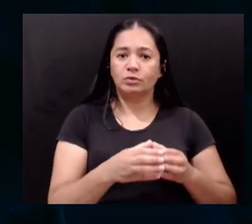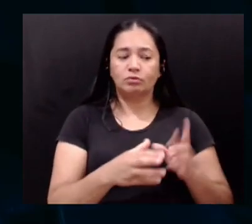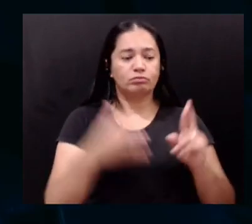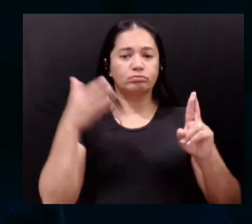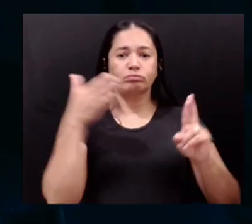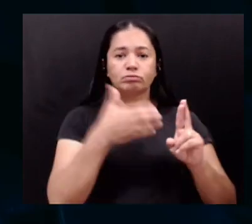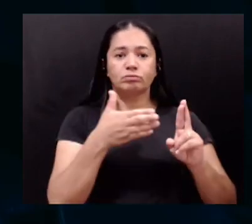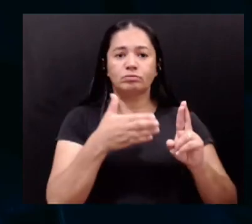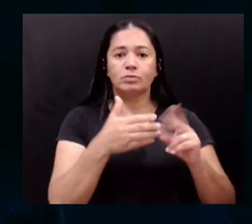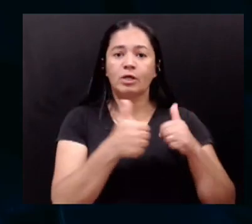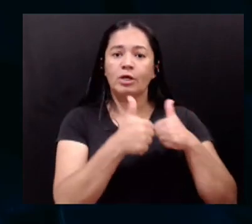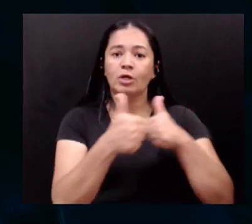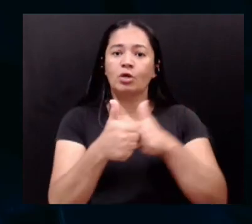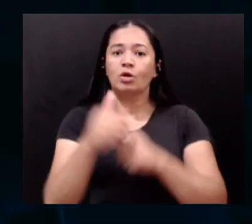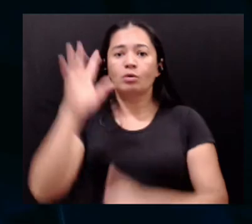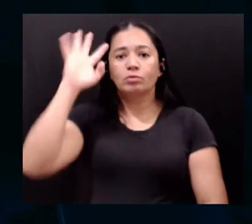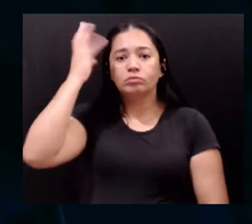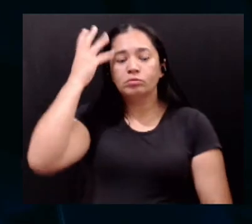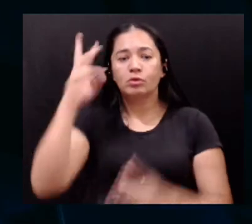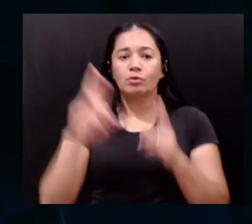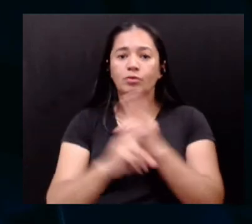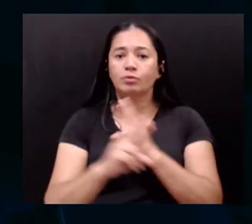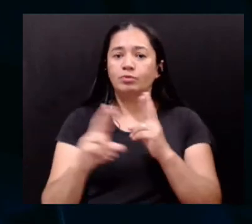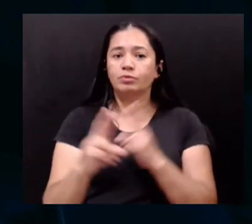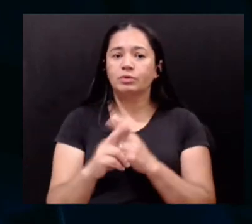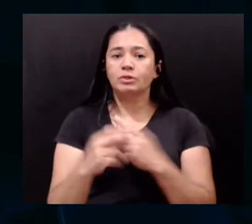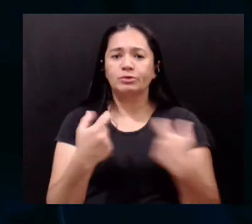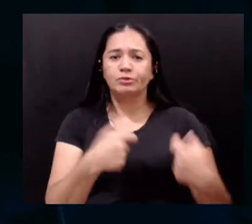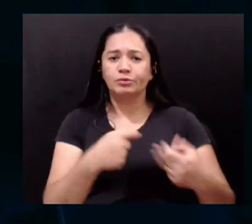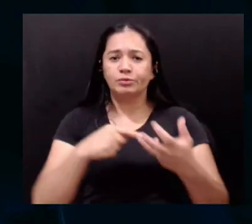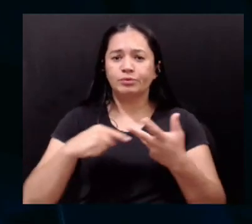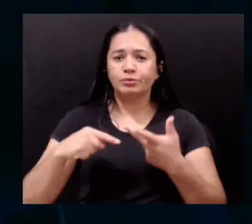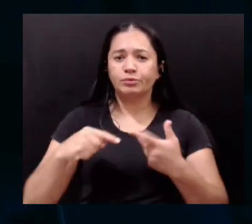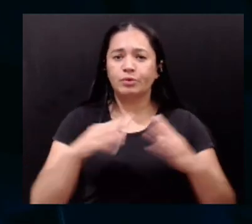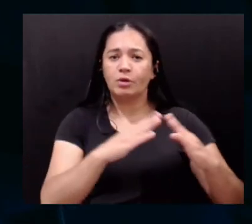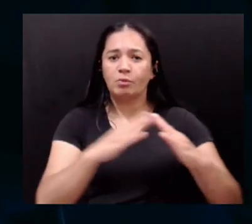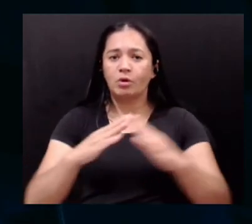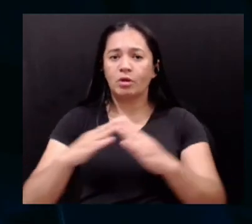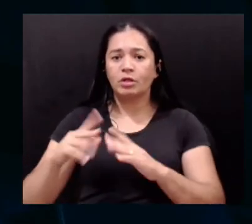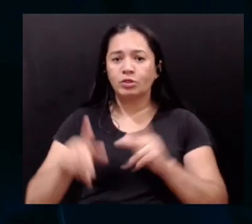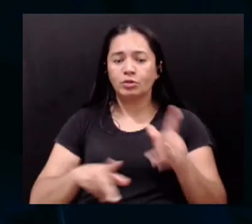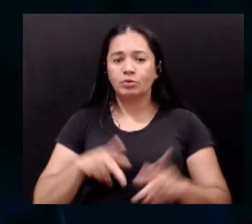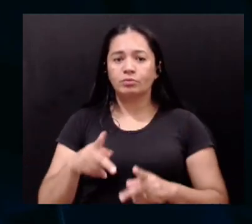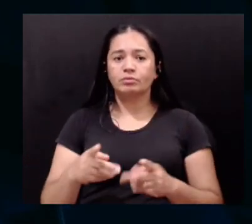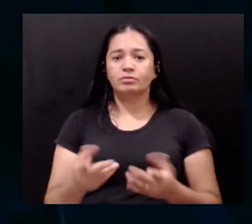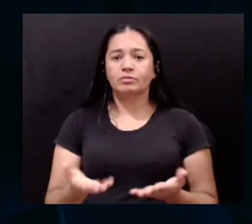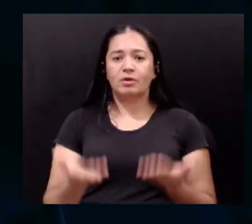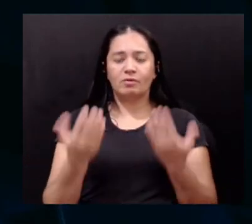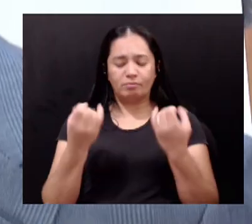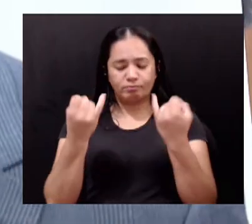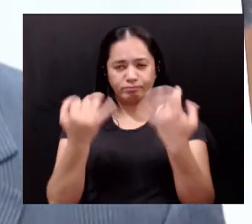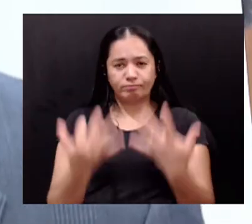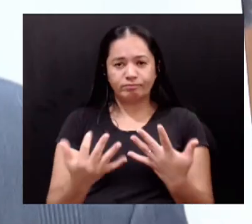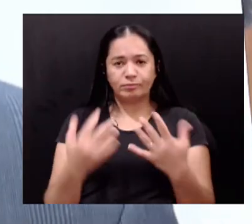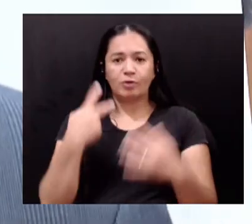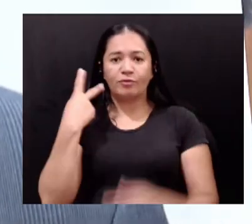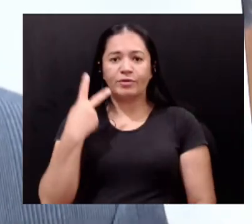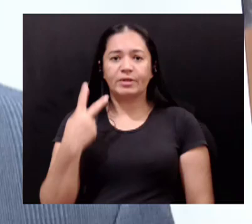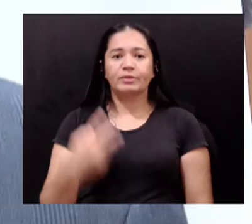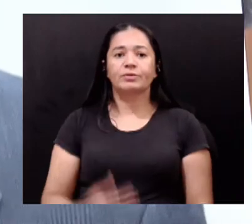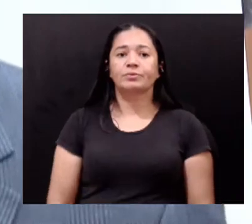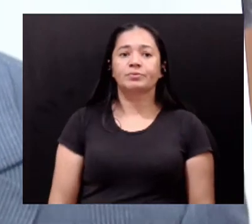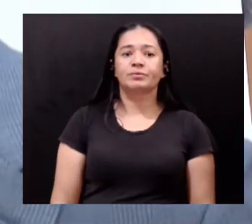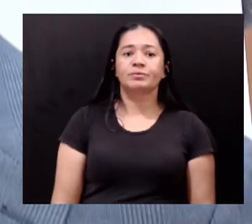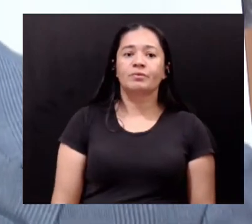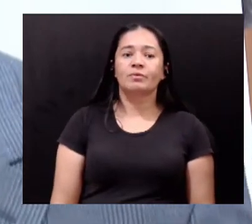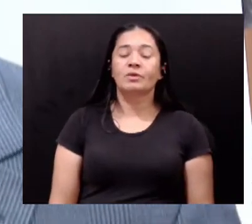soluções relacionadas a demandas de moradia popular. Veja o que falou o vereador Igor Diego. Na verdade, né,